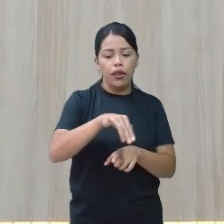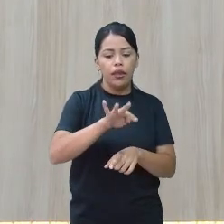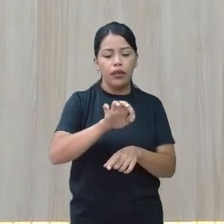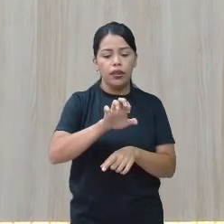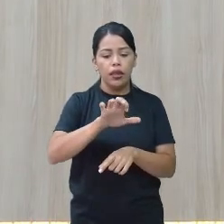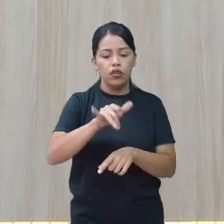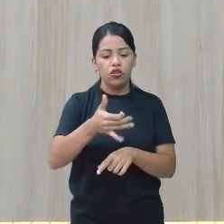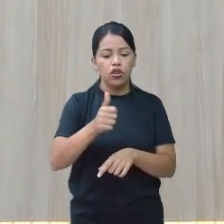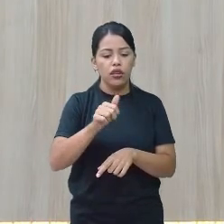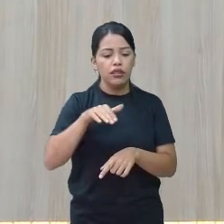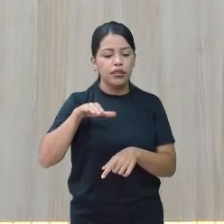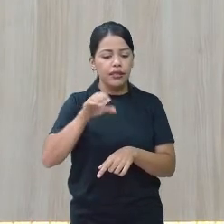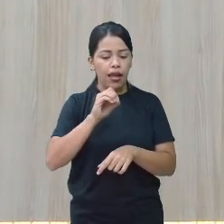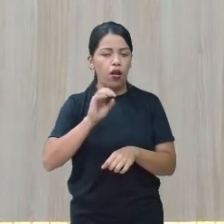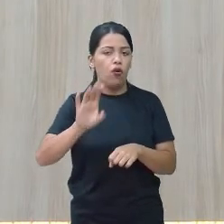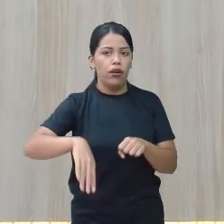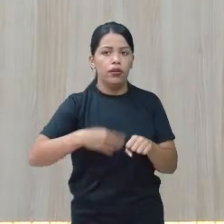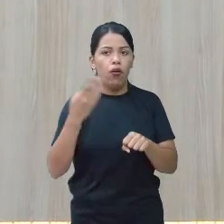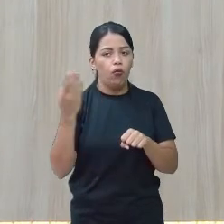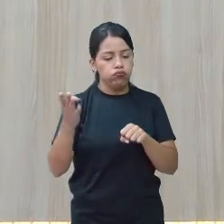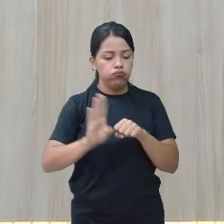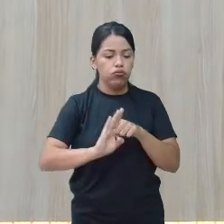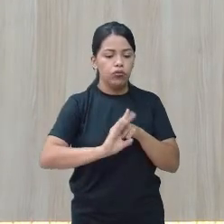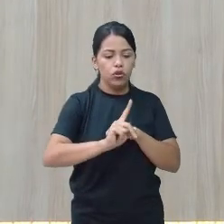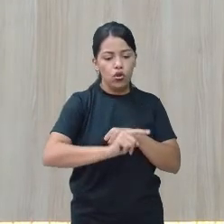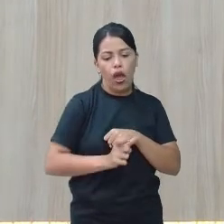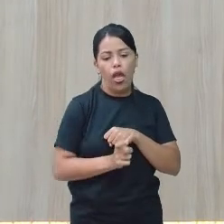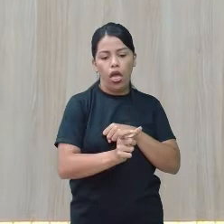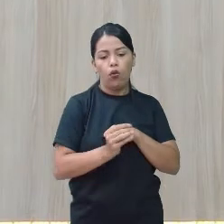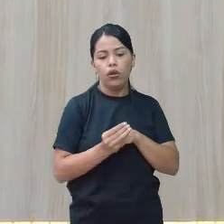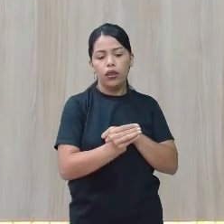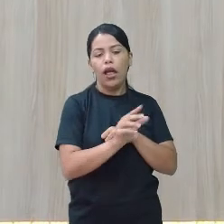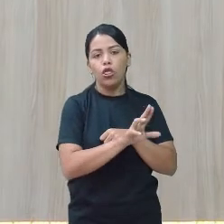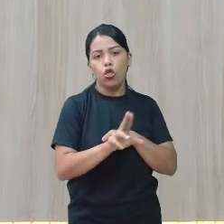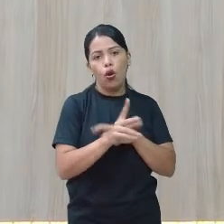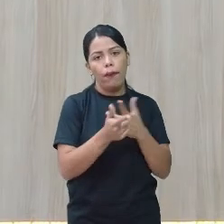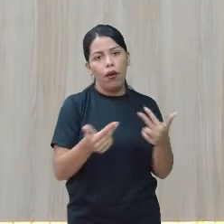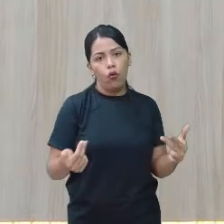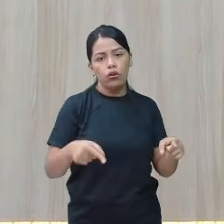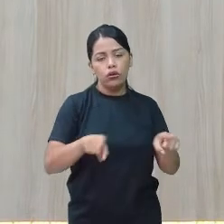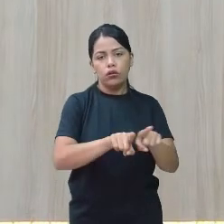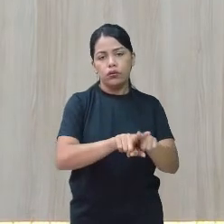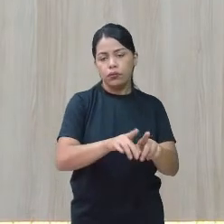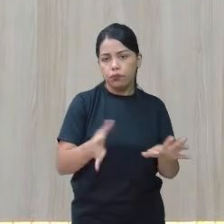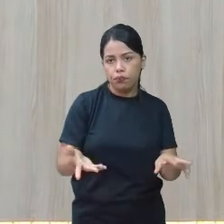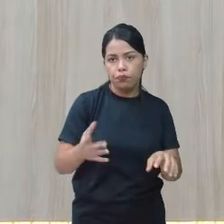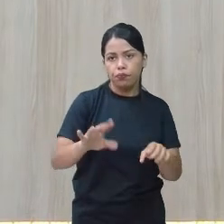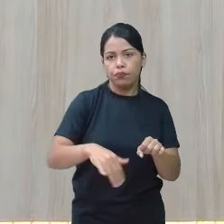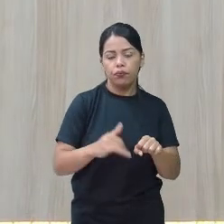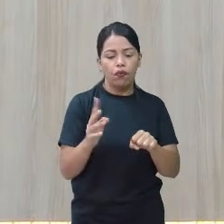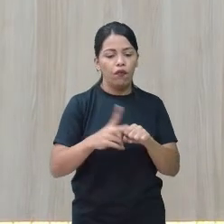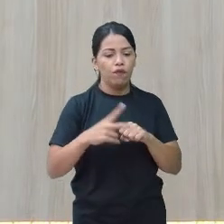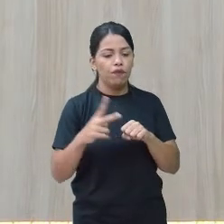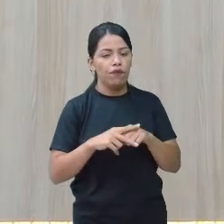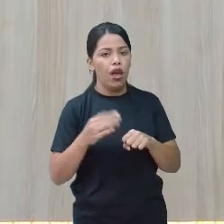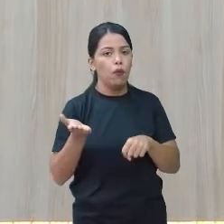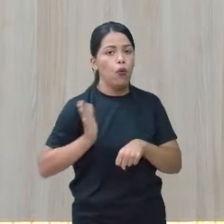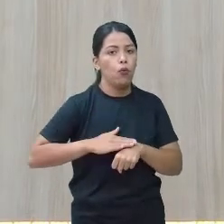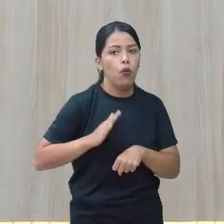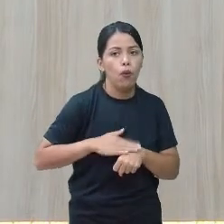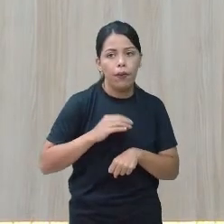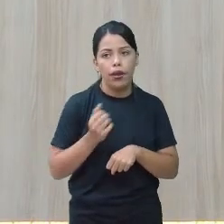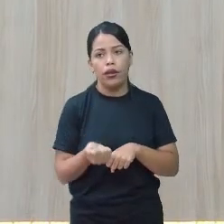o substantivo é aquele nome, né? É o que dá nome a coisas e objetos. O verbo marca a ação, o